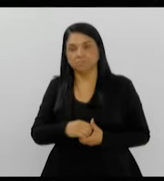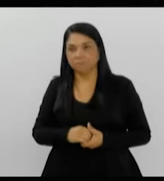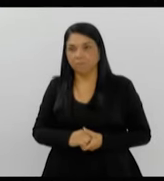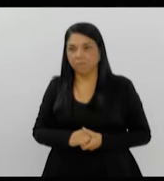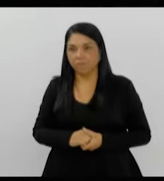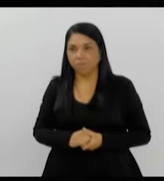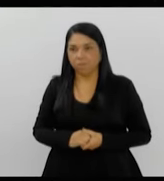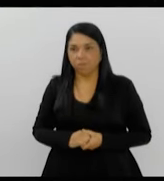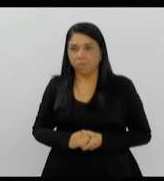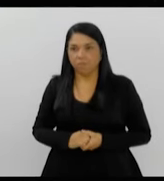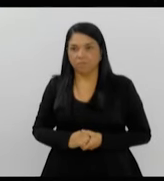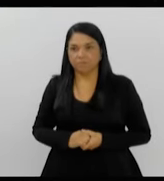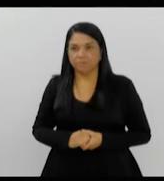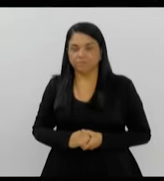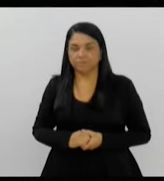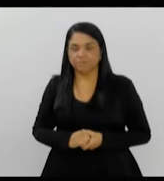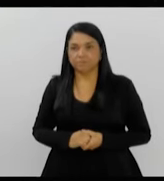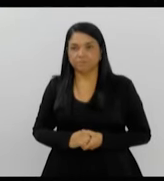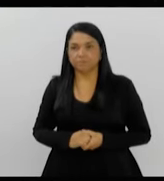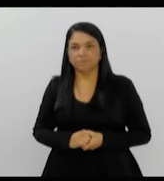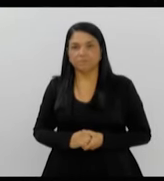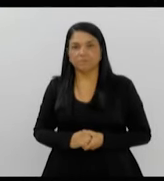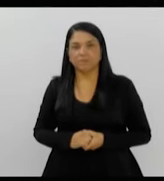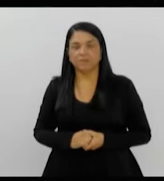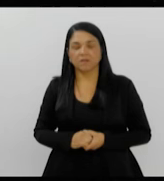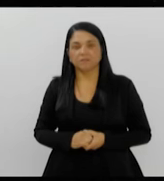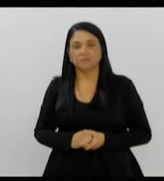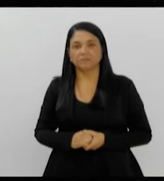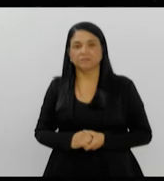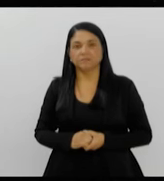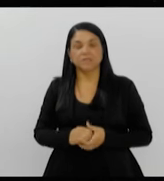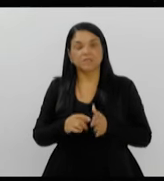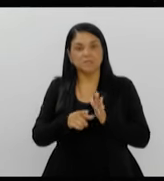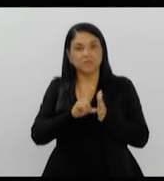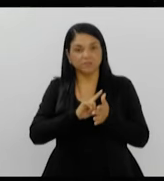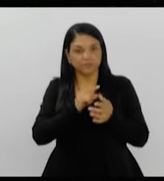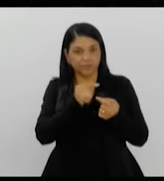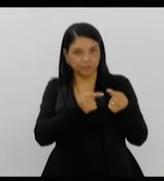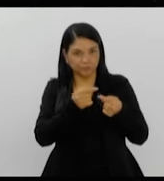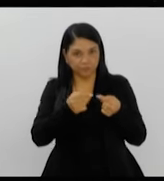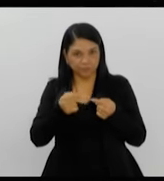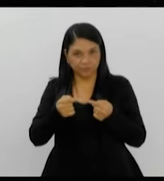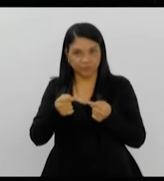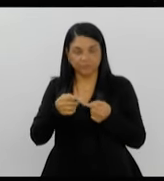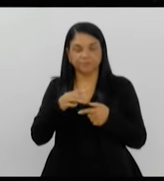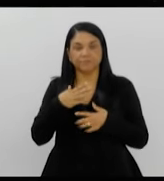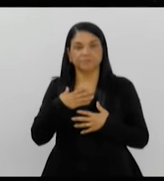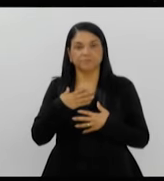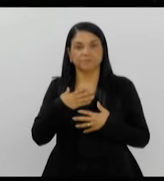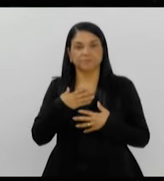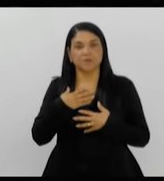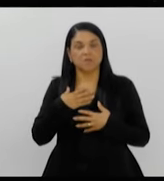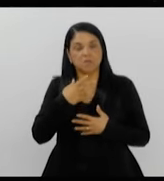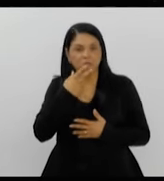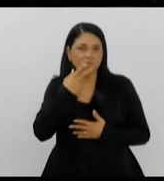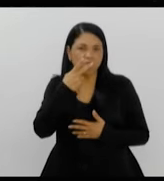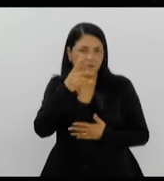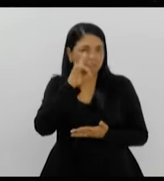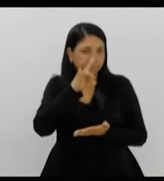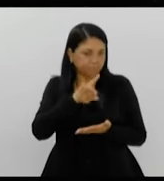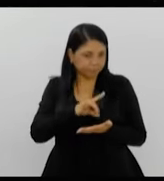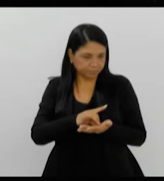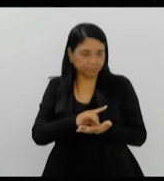perplexidade e antes de entrar nisso senhor presidente eu afirmo a vossa